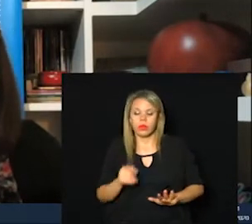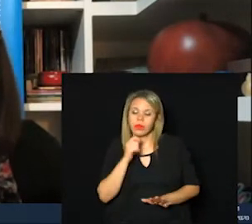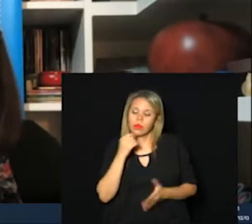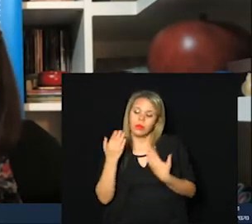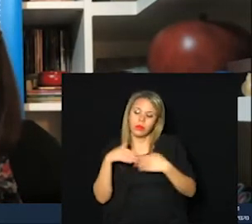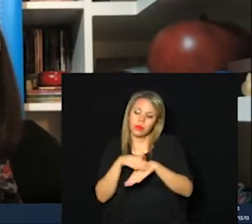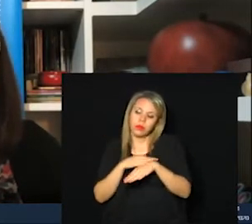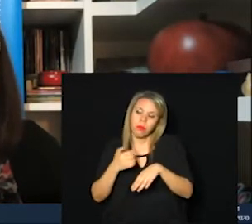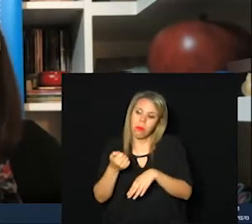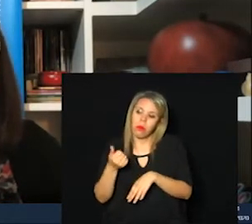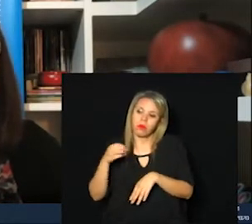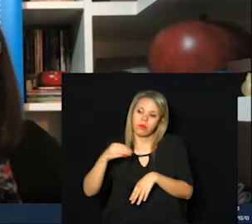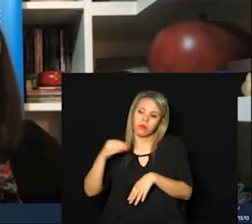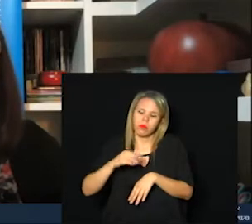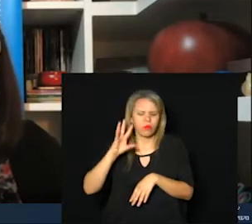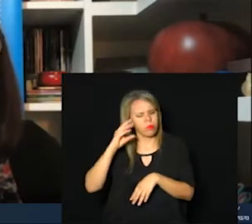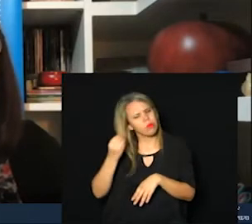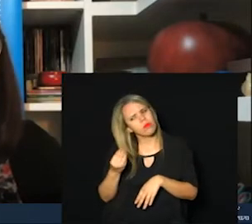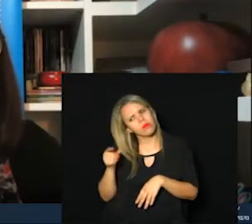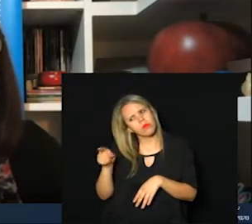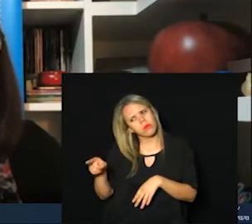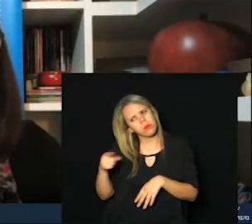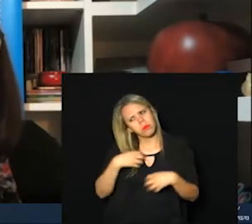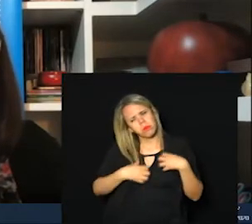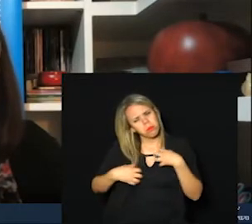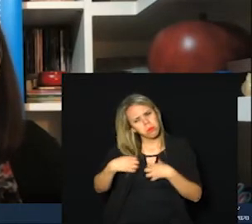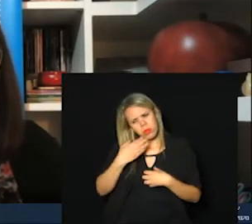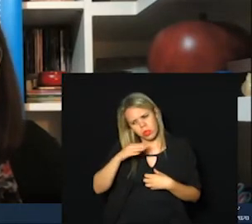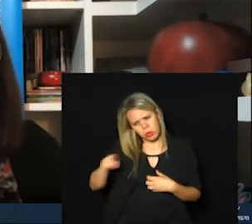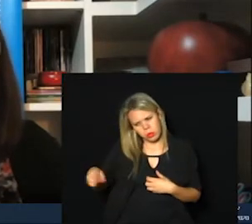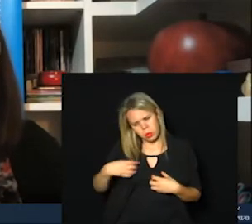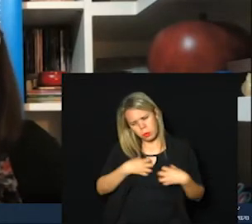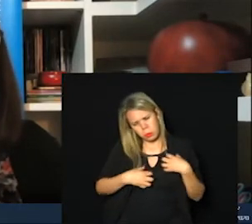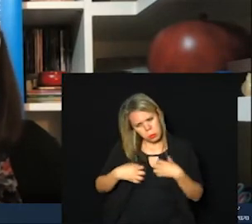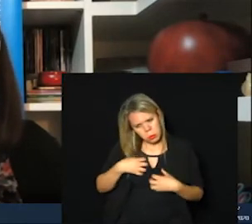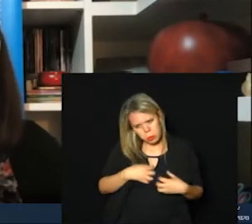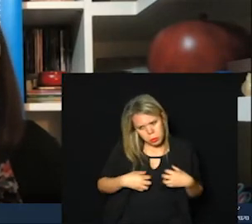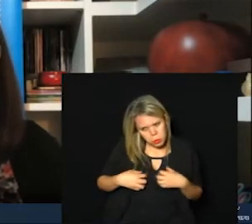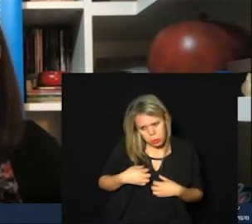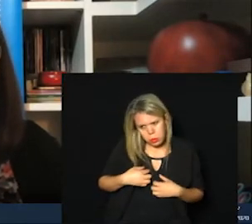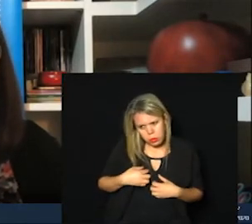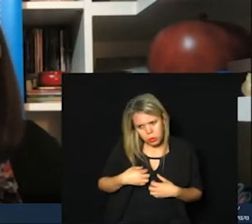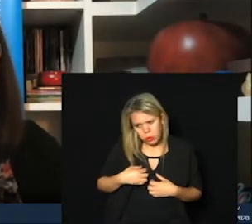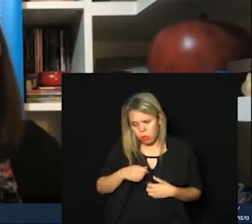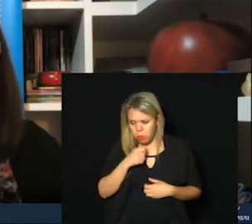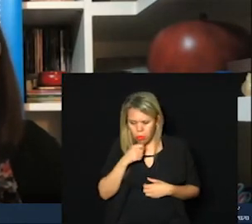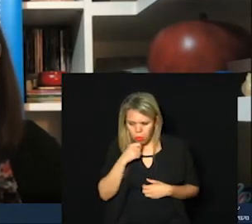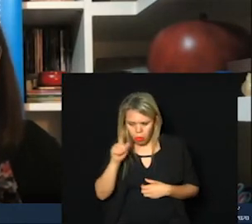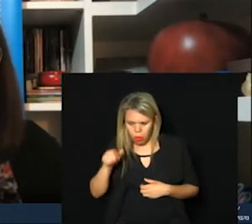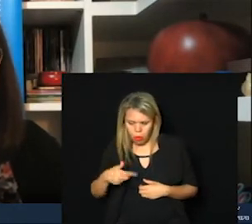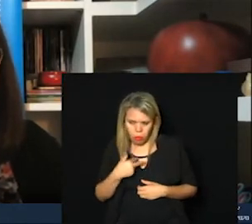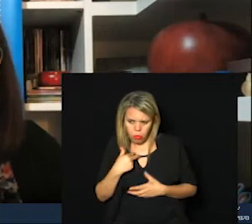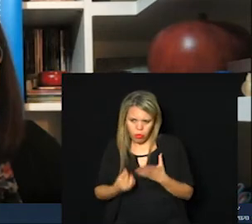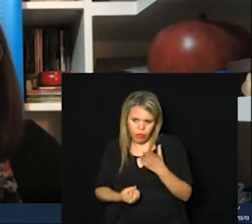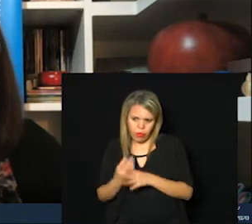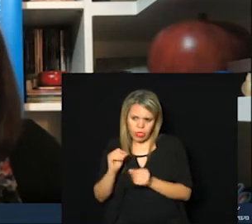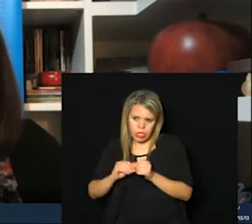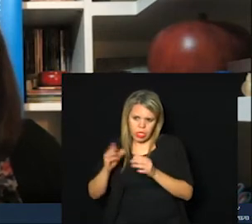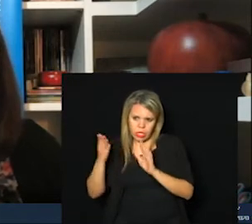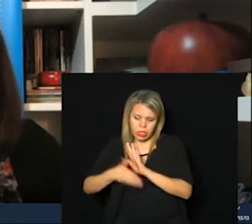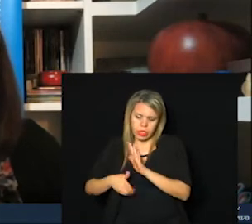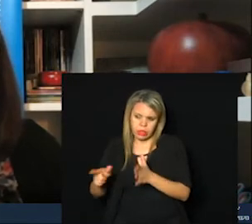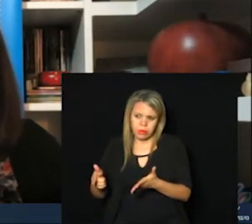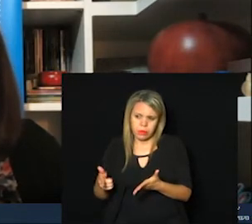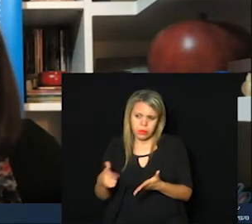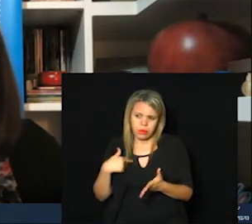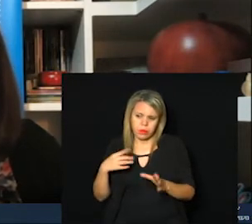Conversamos, em poucos minutos pude entender o drama que aquela criança estava passando, embora não justificasse a atitude dele. Chegamos às conclusões